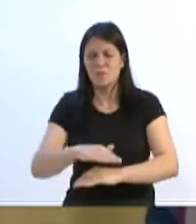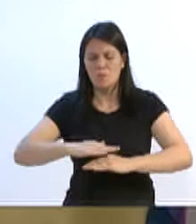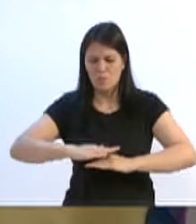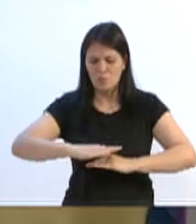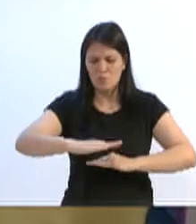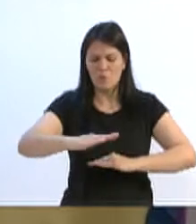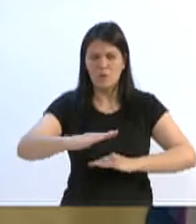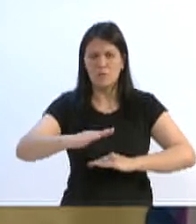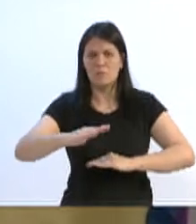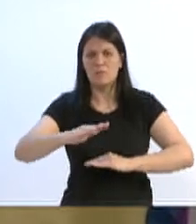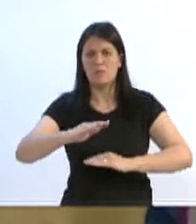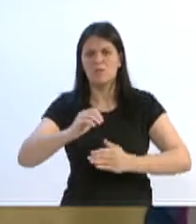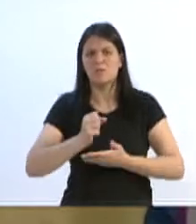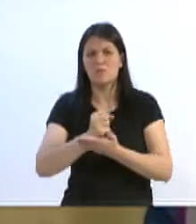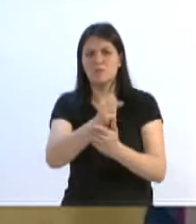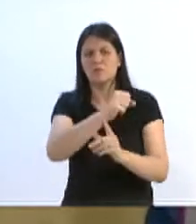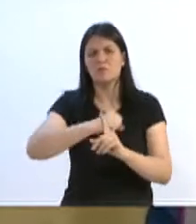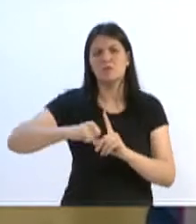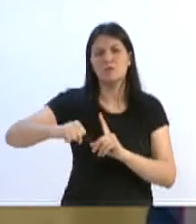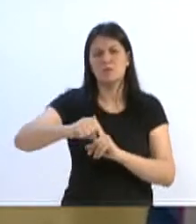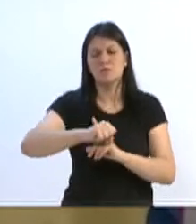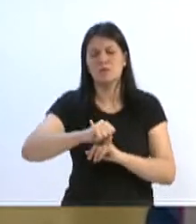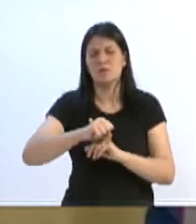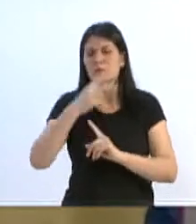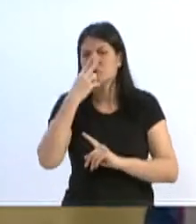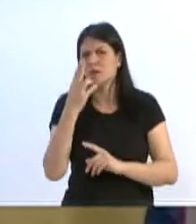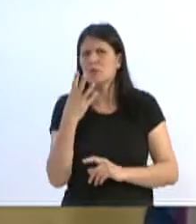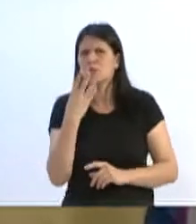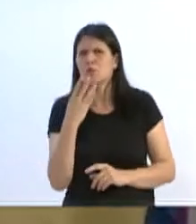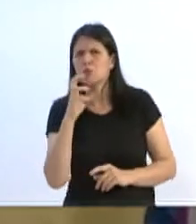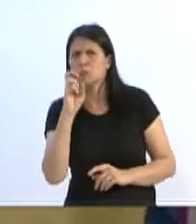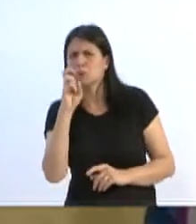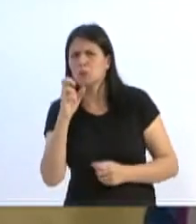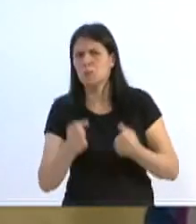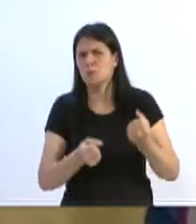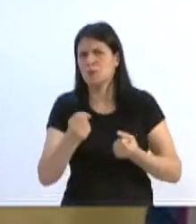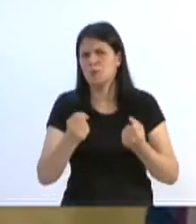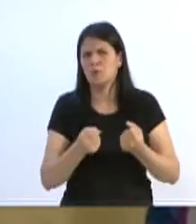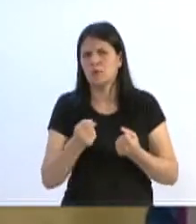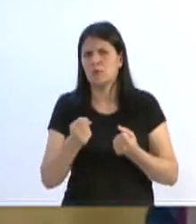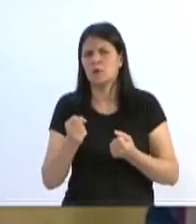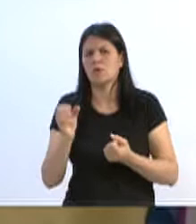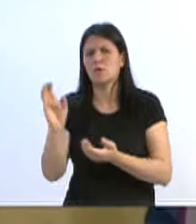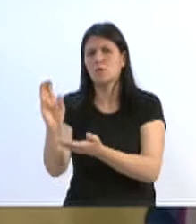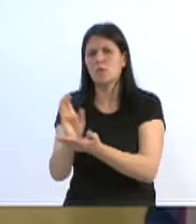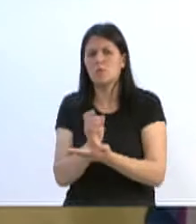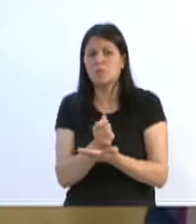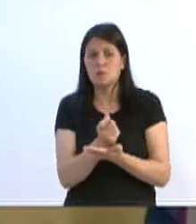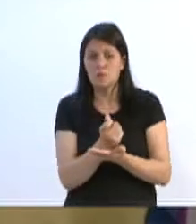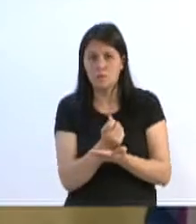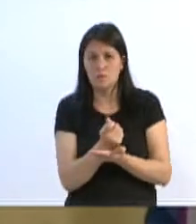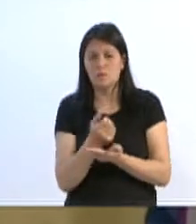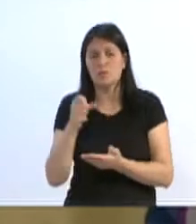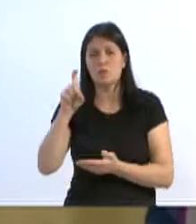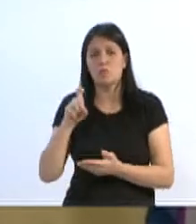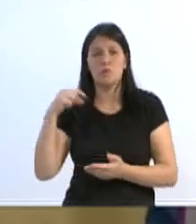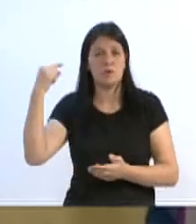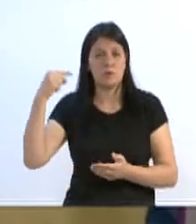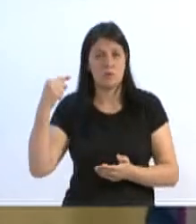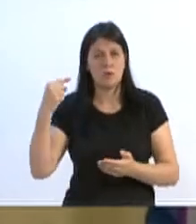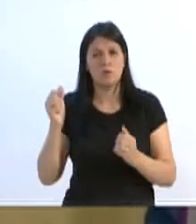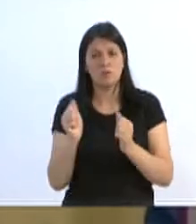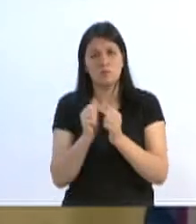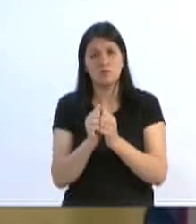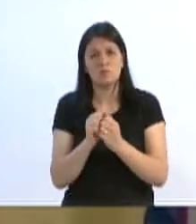social o secretário quer dizer que relembrava hoje parece que foram 45 veículos vereadores assim através de recursos federais também trazidos pelo deputado para atuar junto à